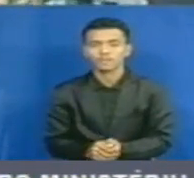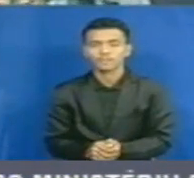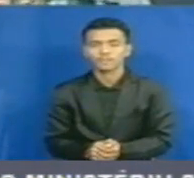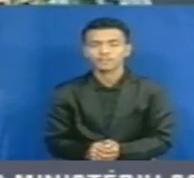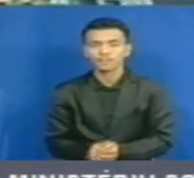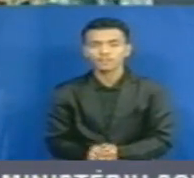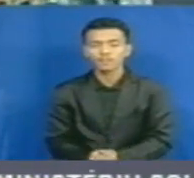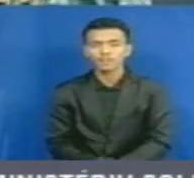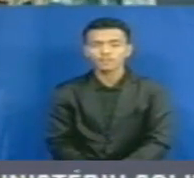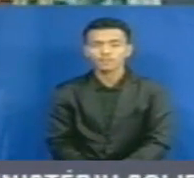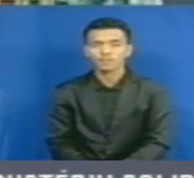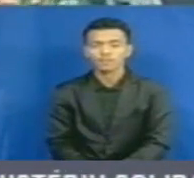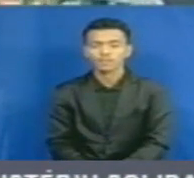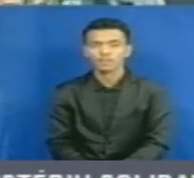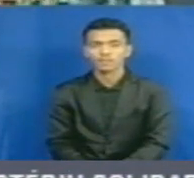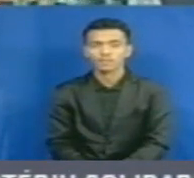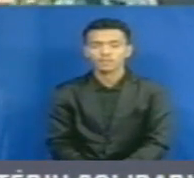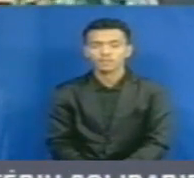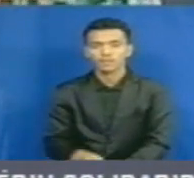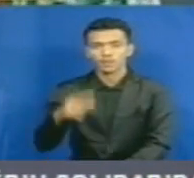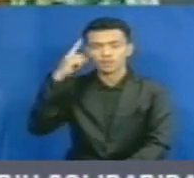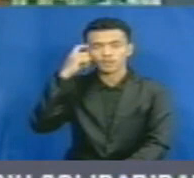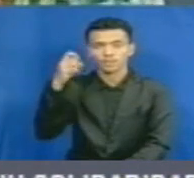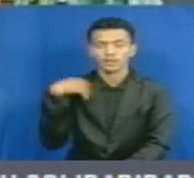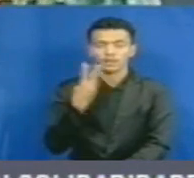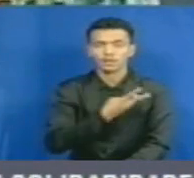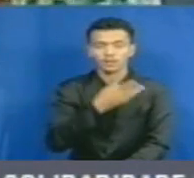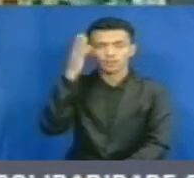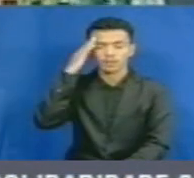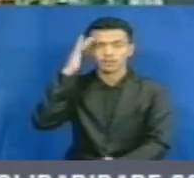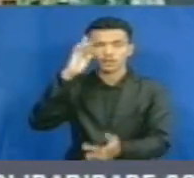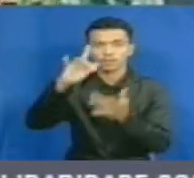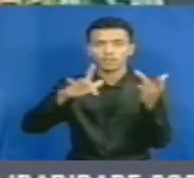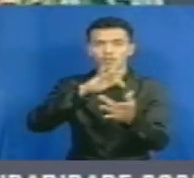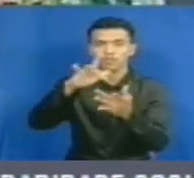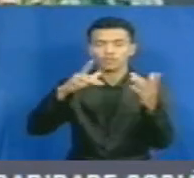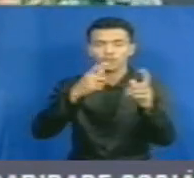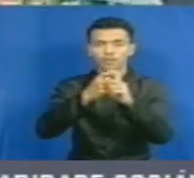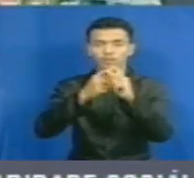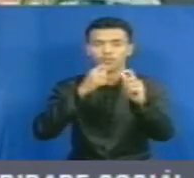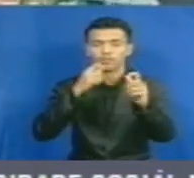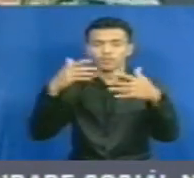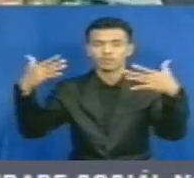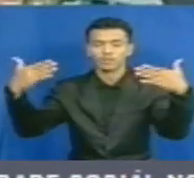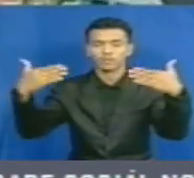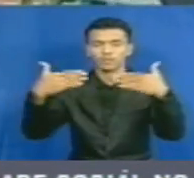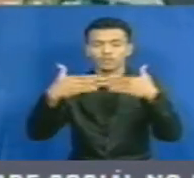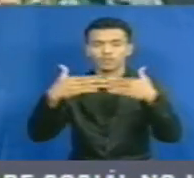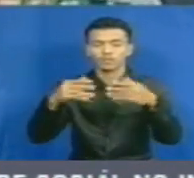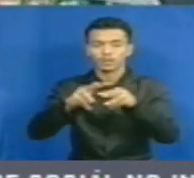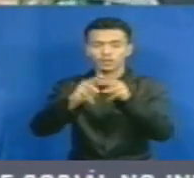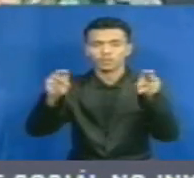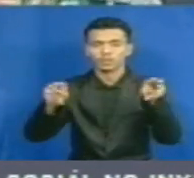terceiro maka ya Salele. Tamba ita tene movimento hosi frontera mai, e Zumalai ne movimento hosi